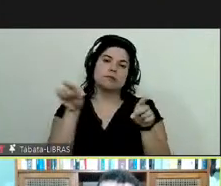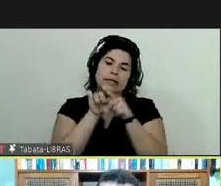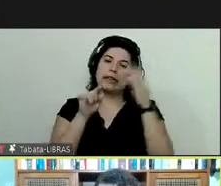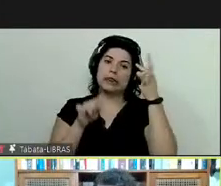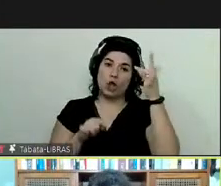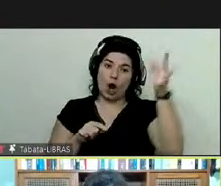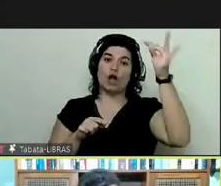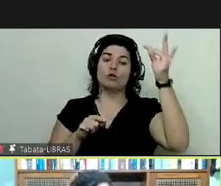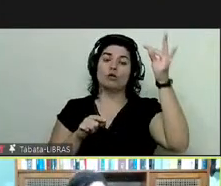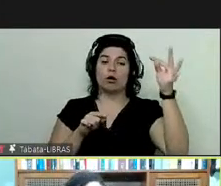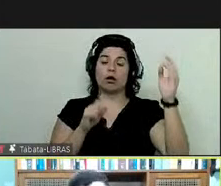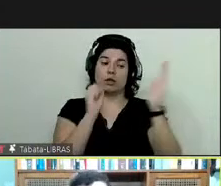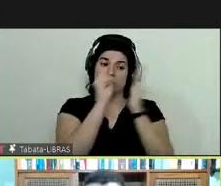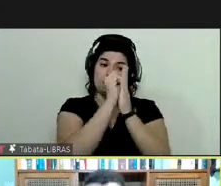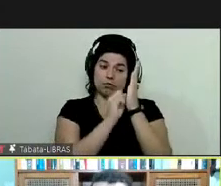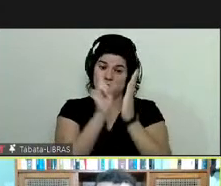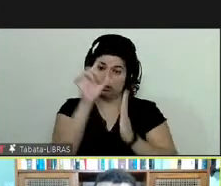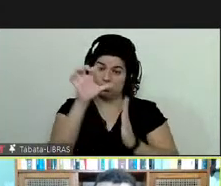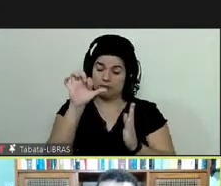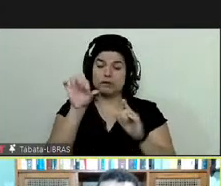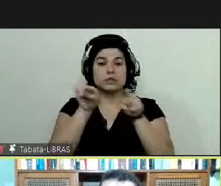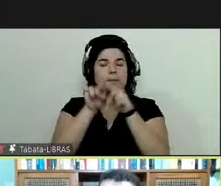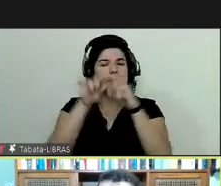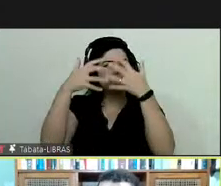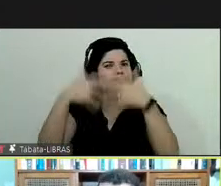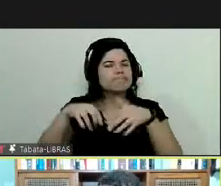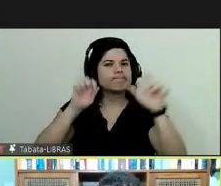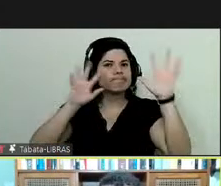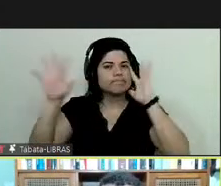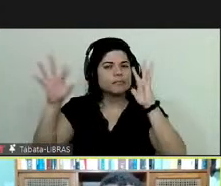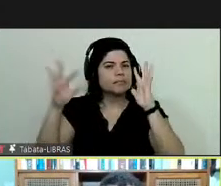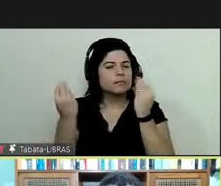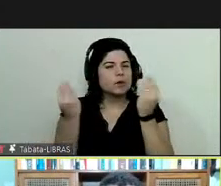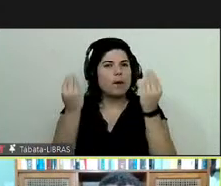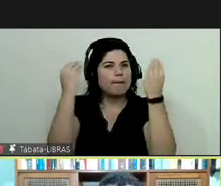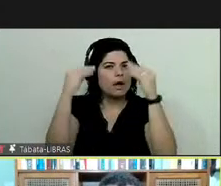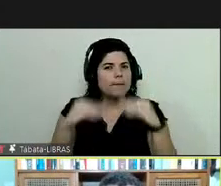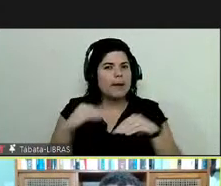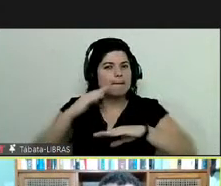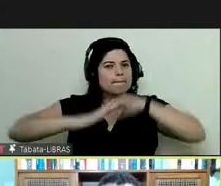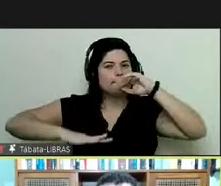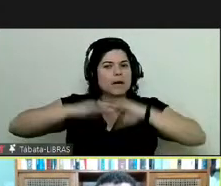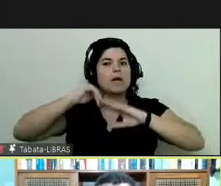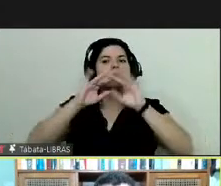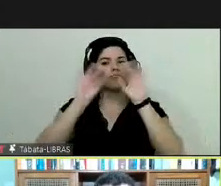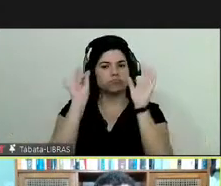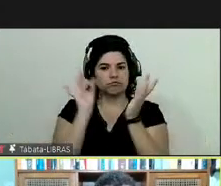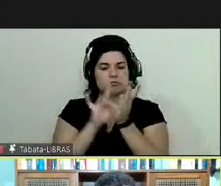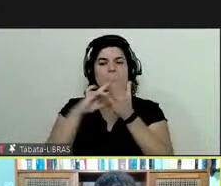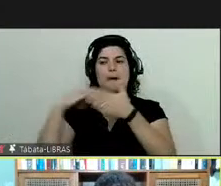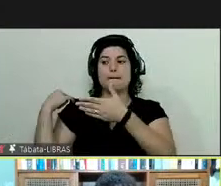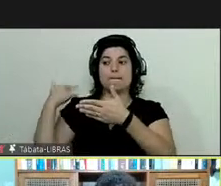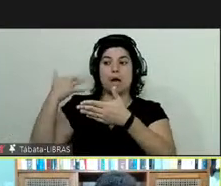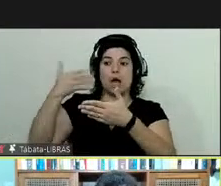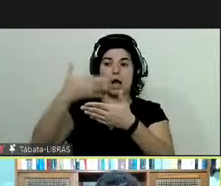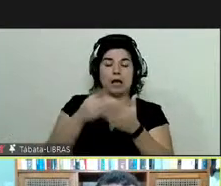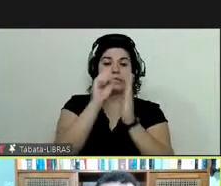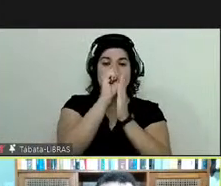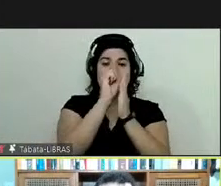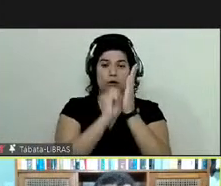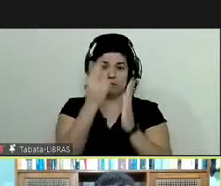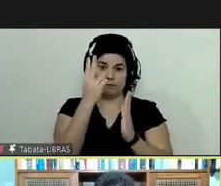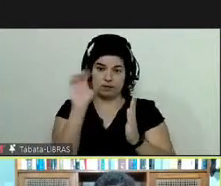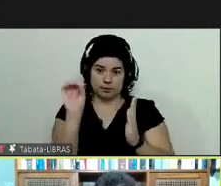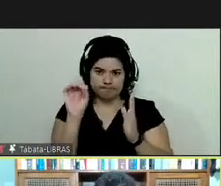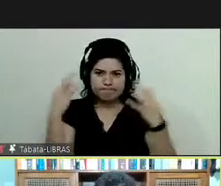até meados do século 19 e da reflexão sobre a prática de tudo quanto foi colocado em prática efetivamente ao longo do século 20